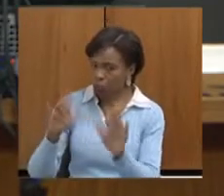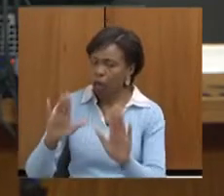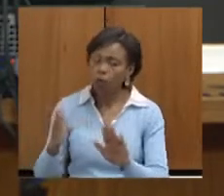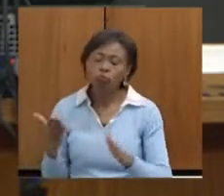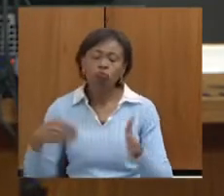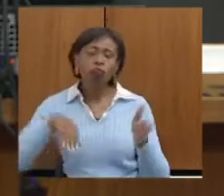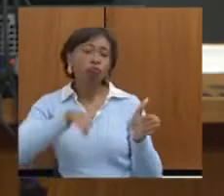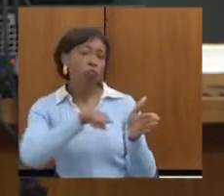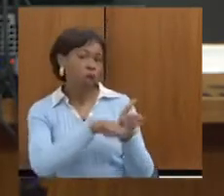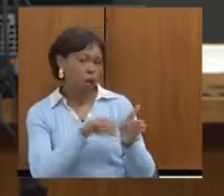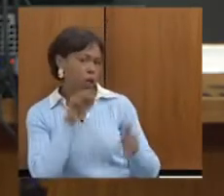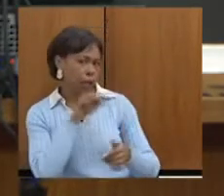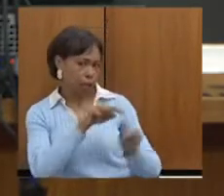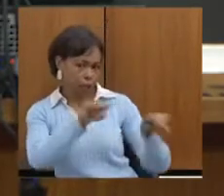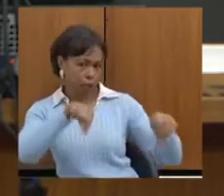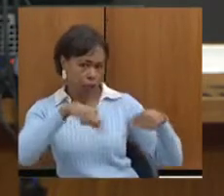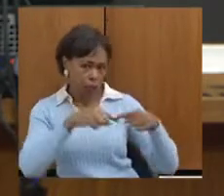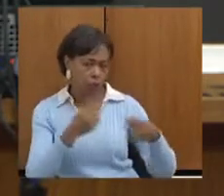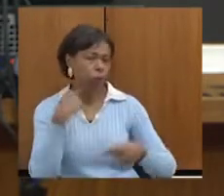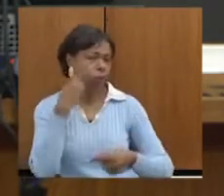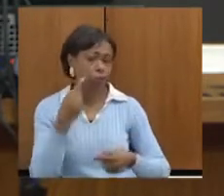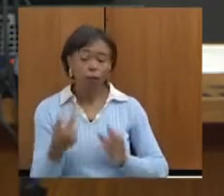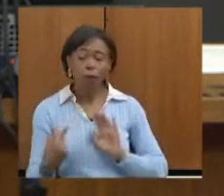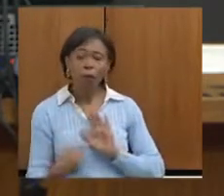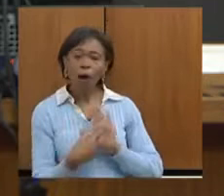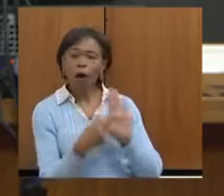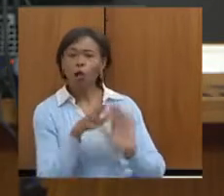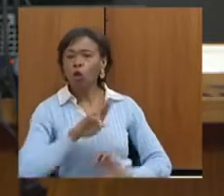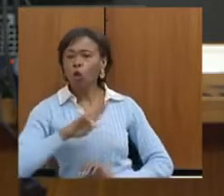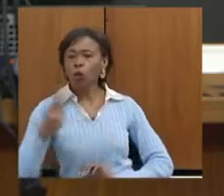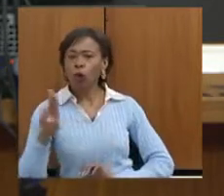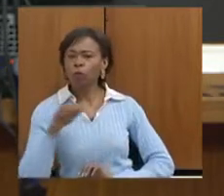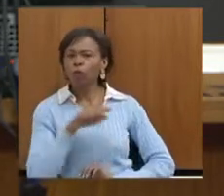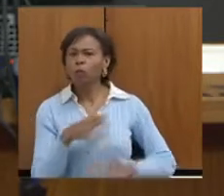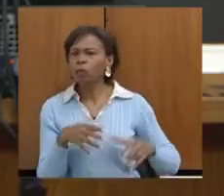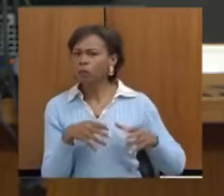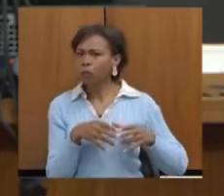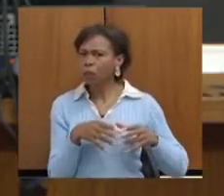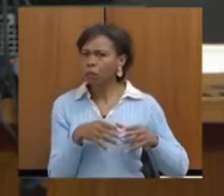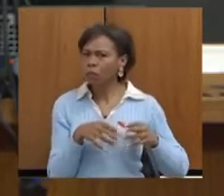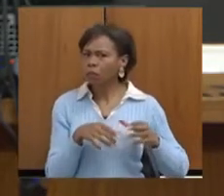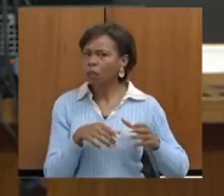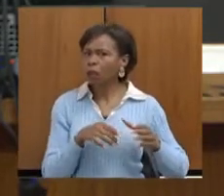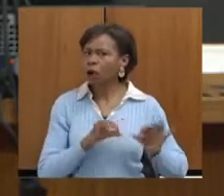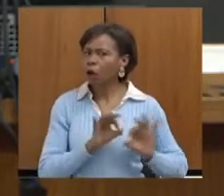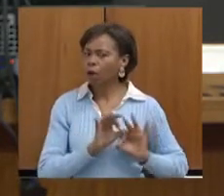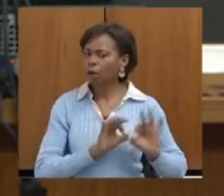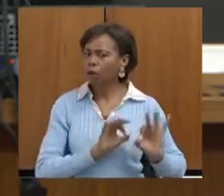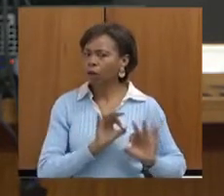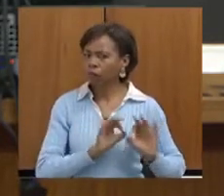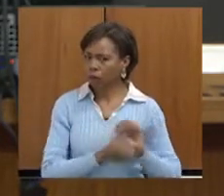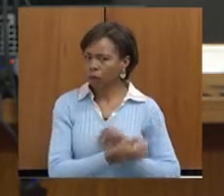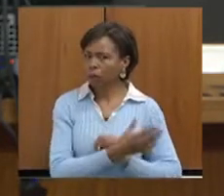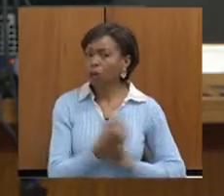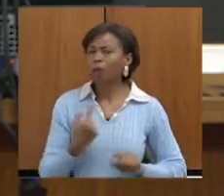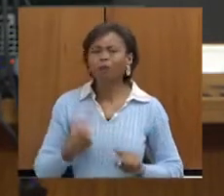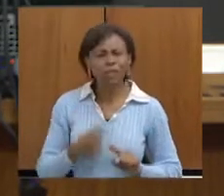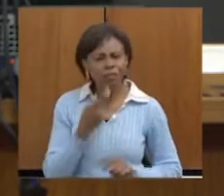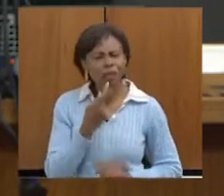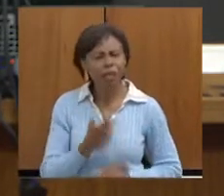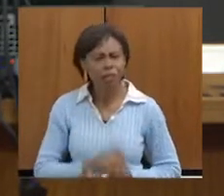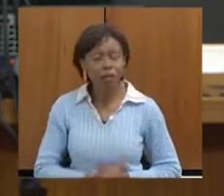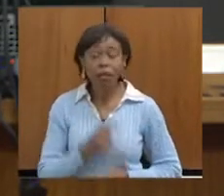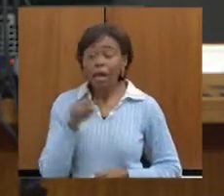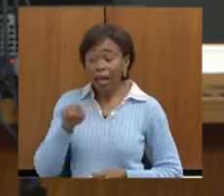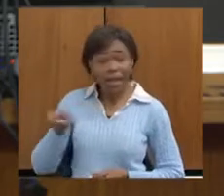de certos advogados dá o nome a uma máquina organizada por que que você tá falando isso Simone porque essas pessoas